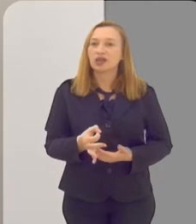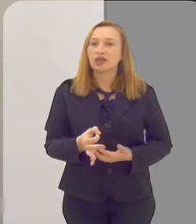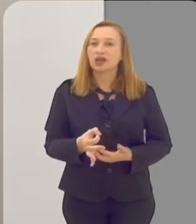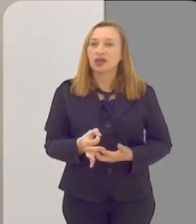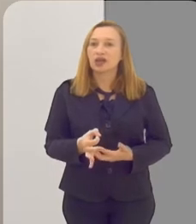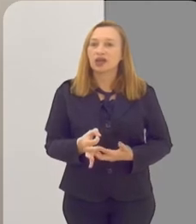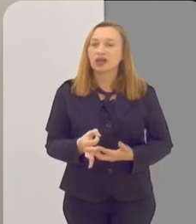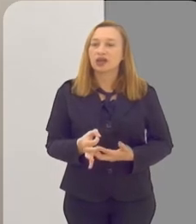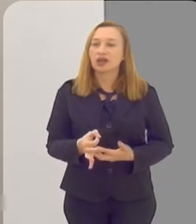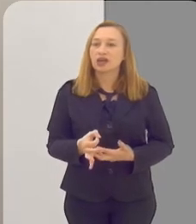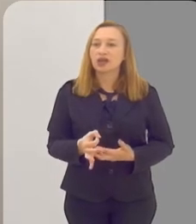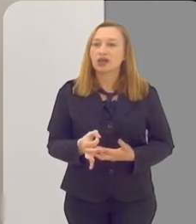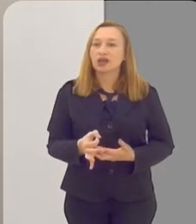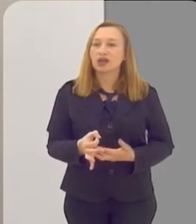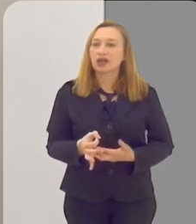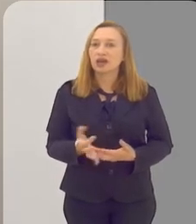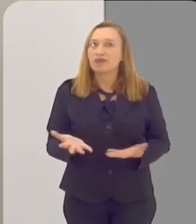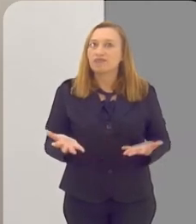já